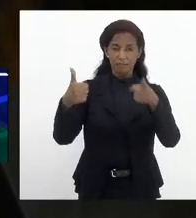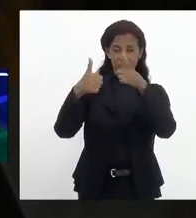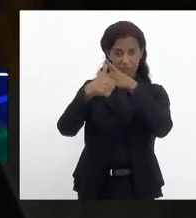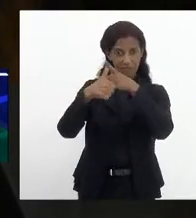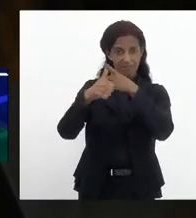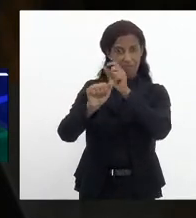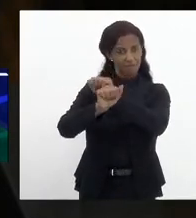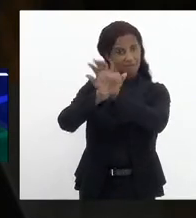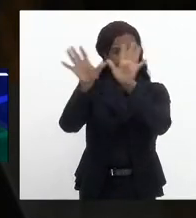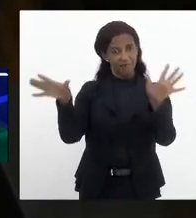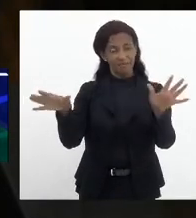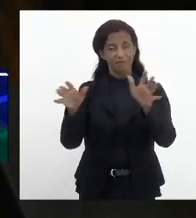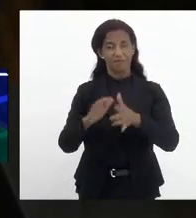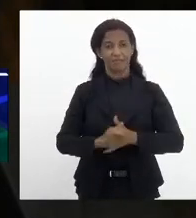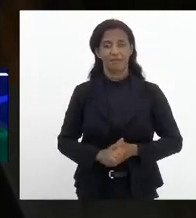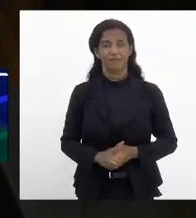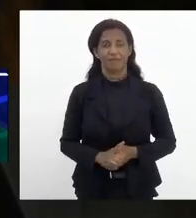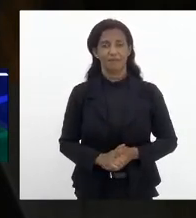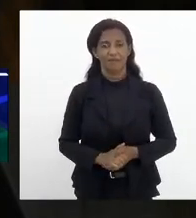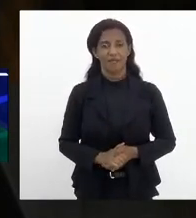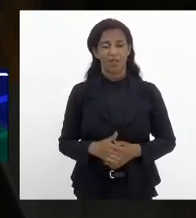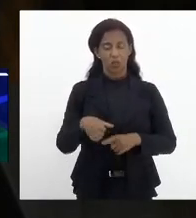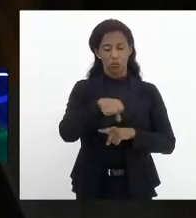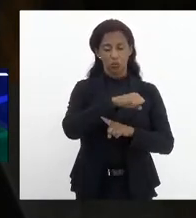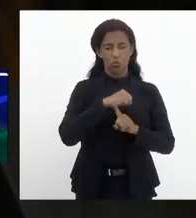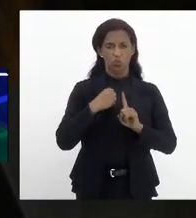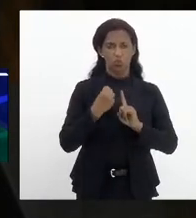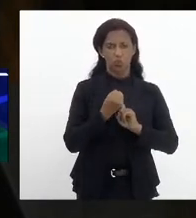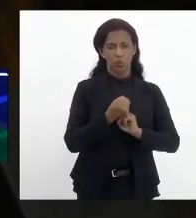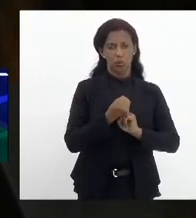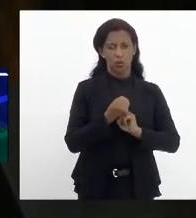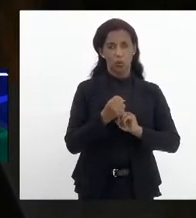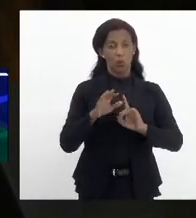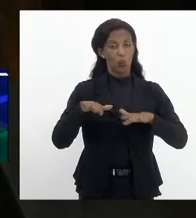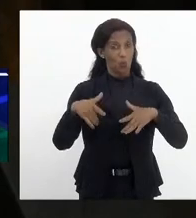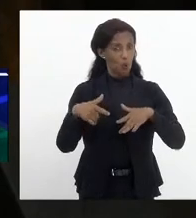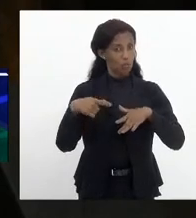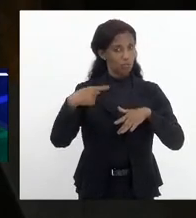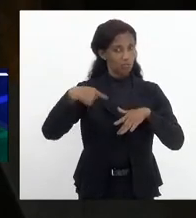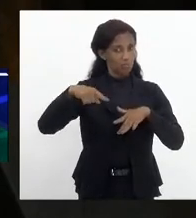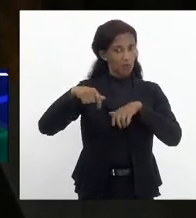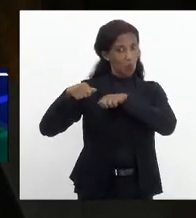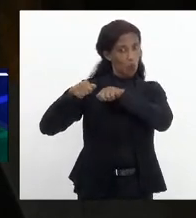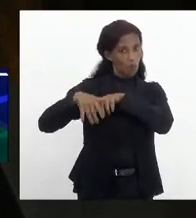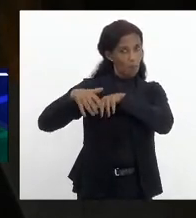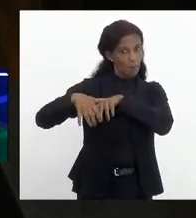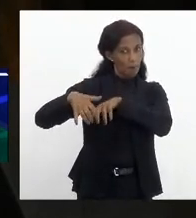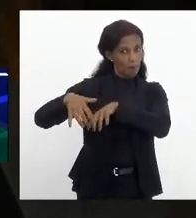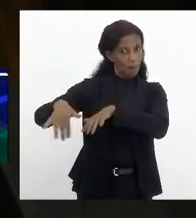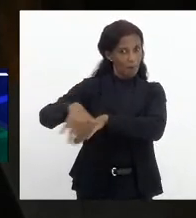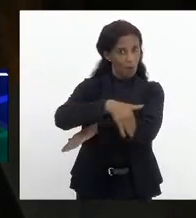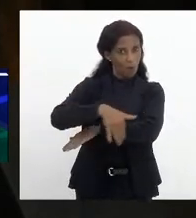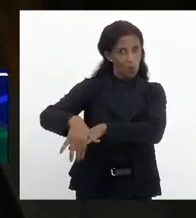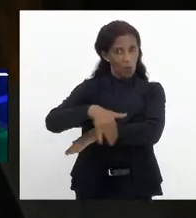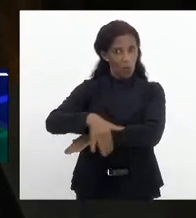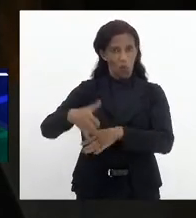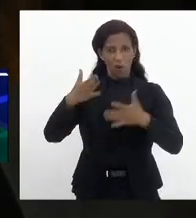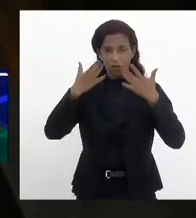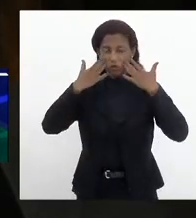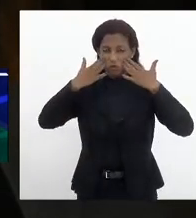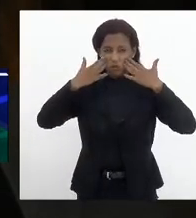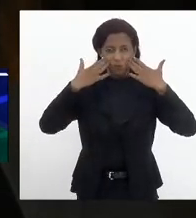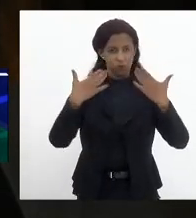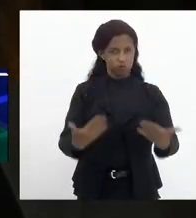claro que uma sociedade, quando vai às ruas expressar